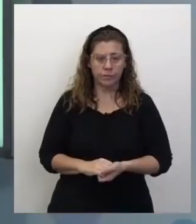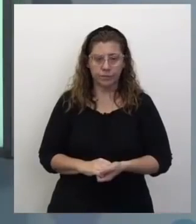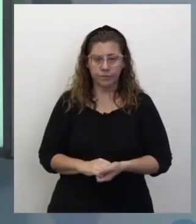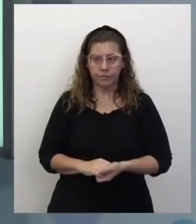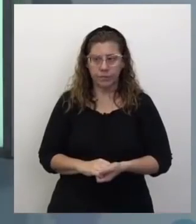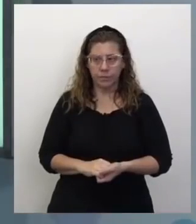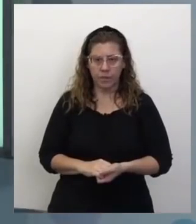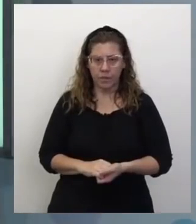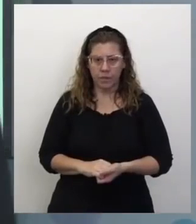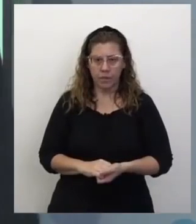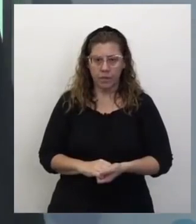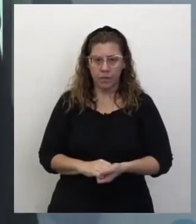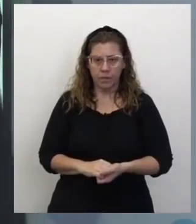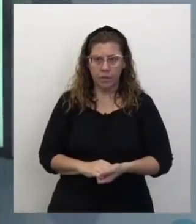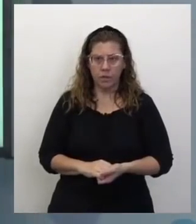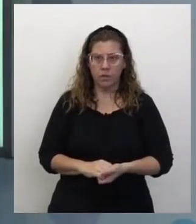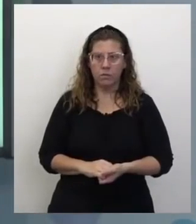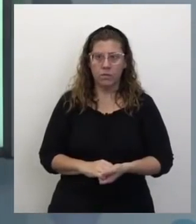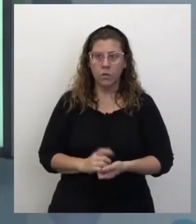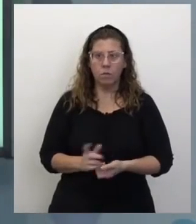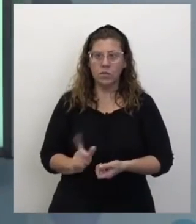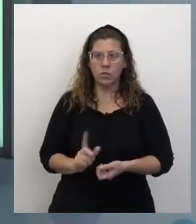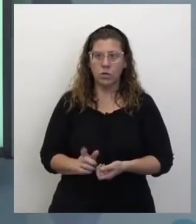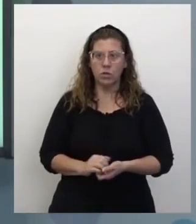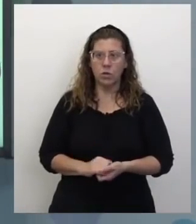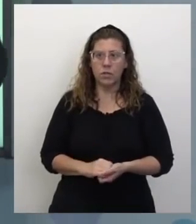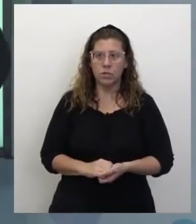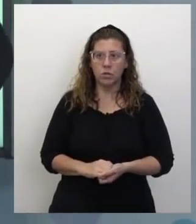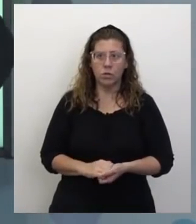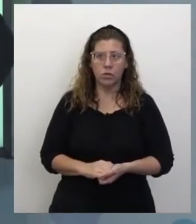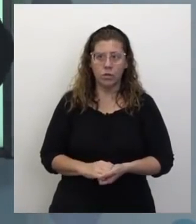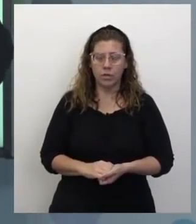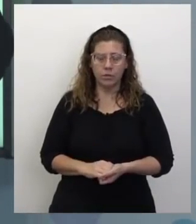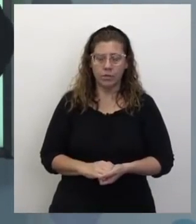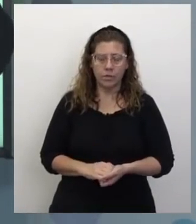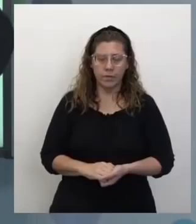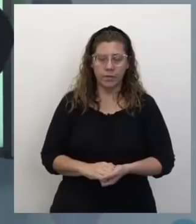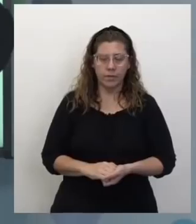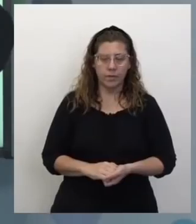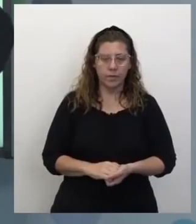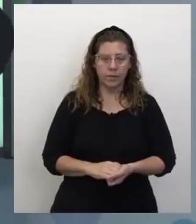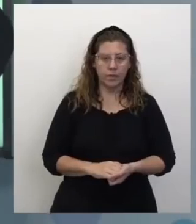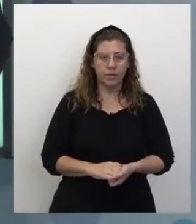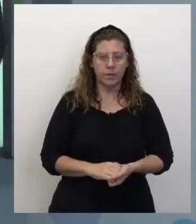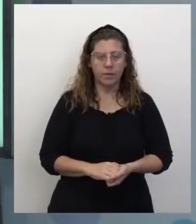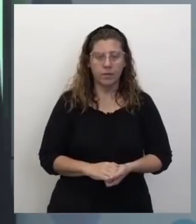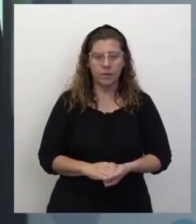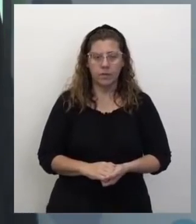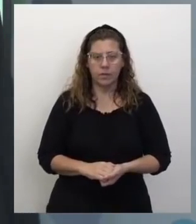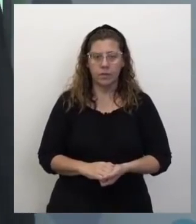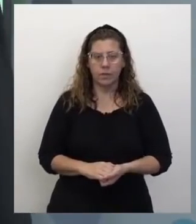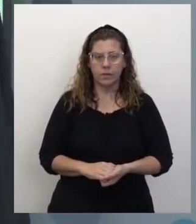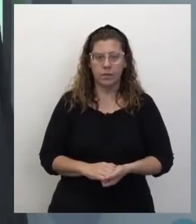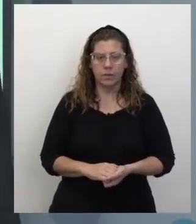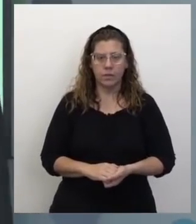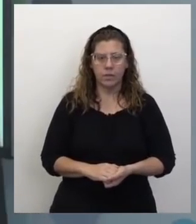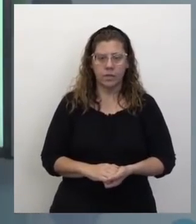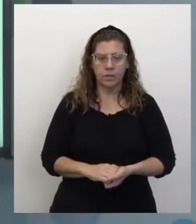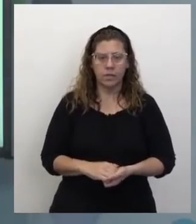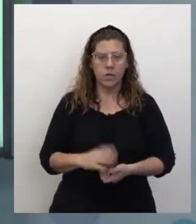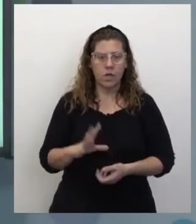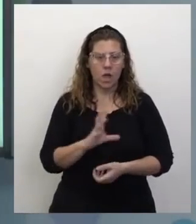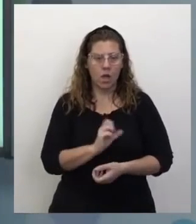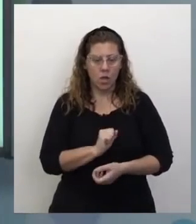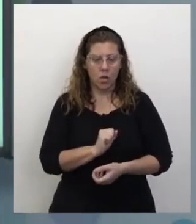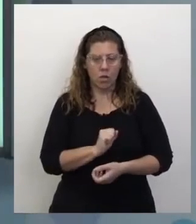Então, Okay. geralmente é isso aí. O que eu gosto mais, na verdade, de Deus que mais gosto, tô ficando torto aqui, deixa eu arrumar aqui aqui. O que eu gosto mais